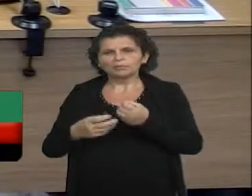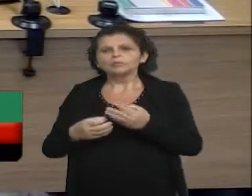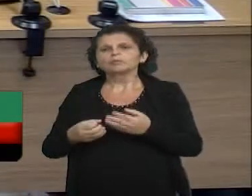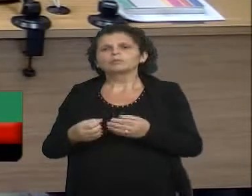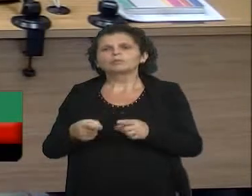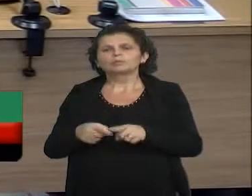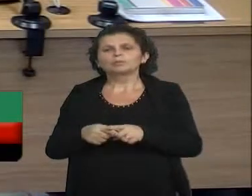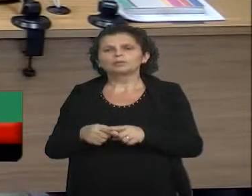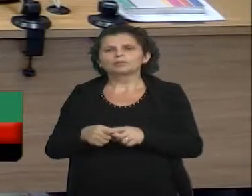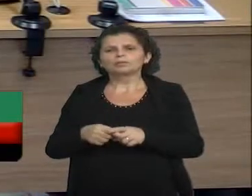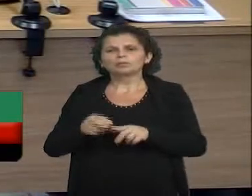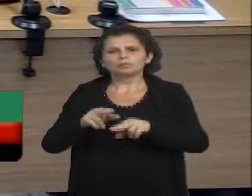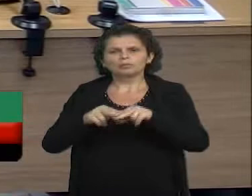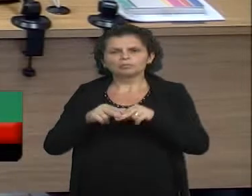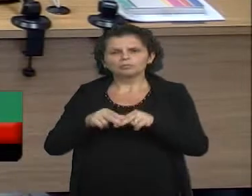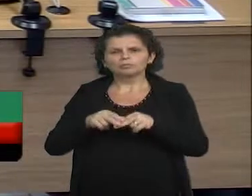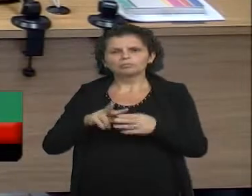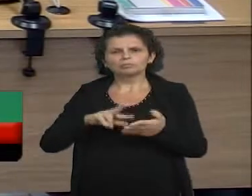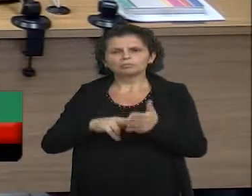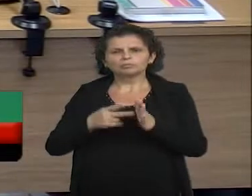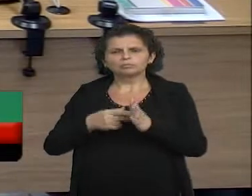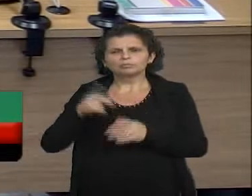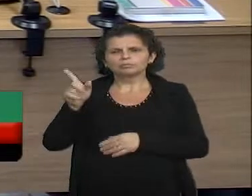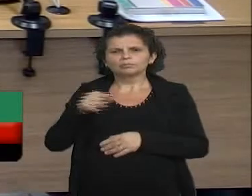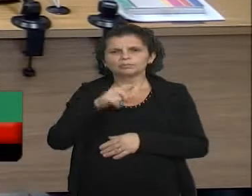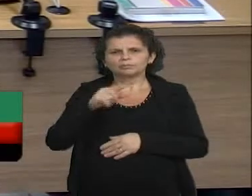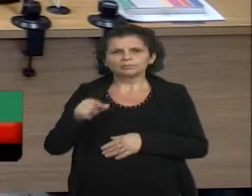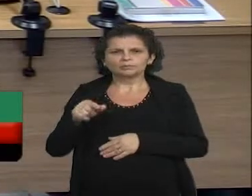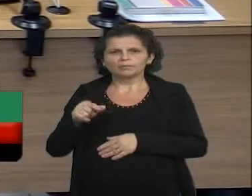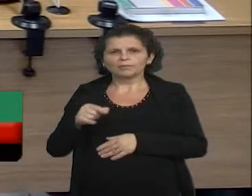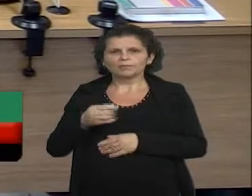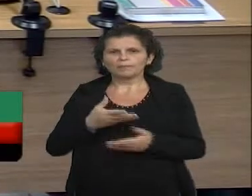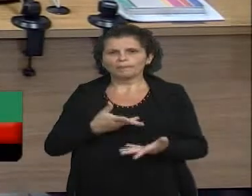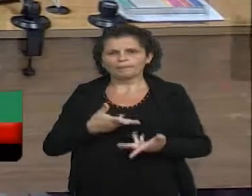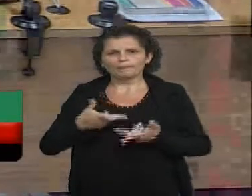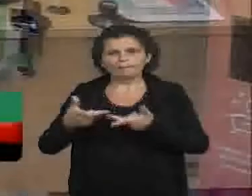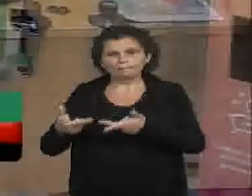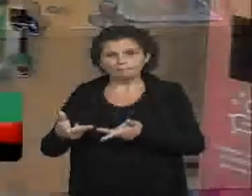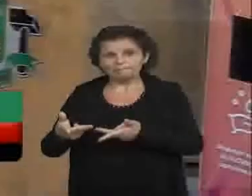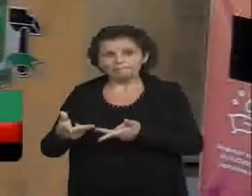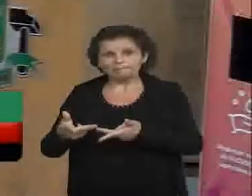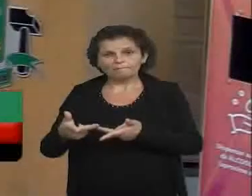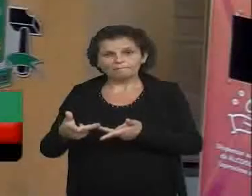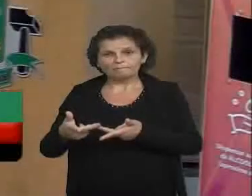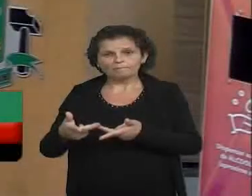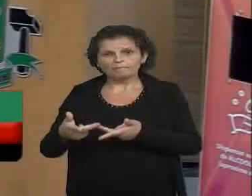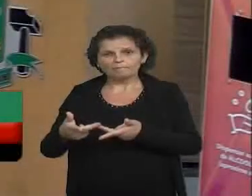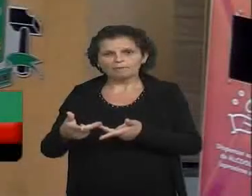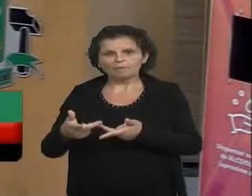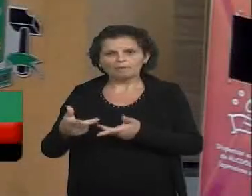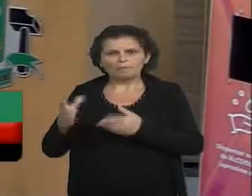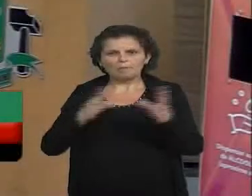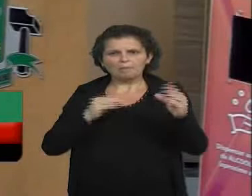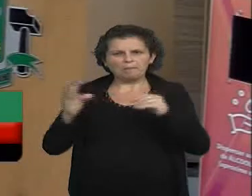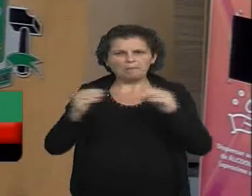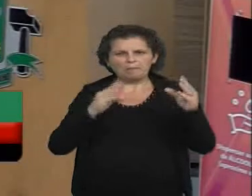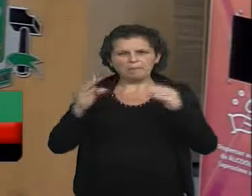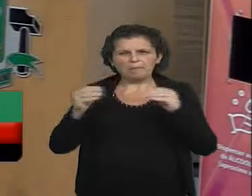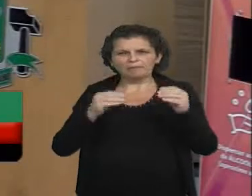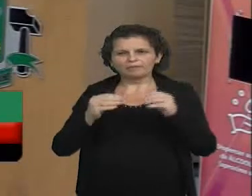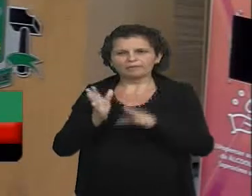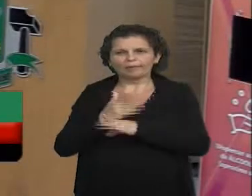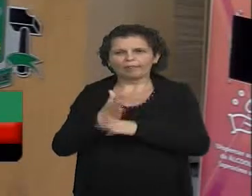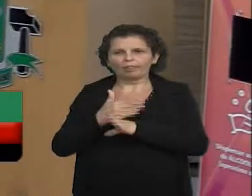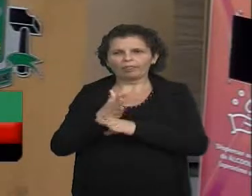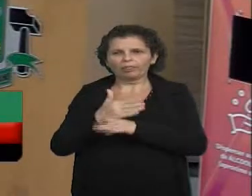vereadores a questão do veto. Também estamos recebendo aqui os visitantes e a gente fica um pouco